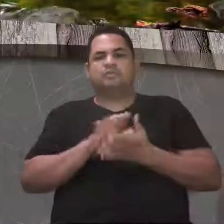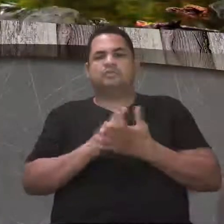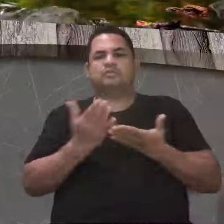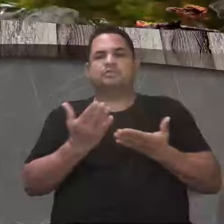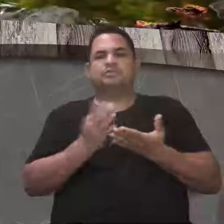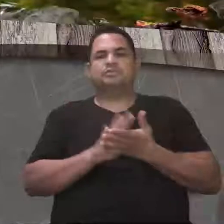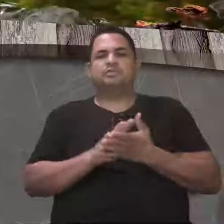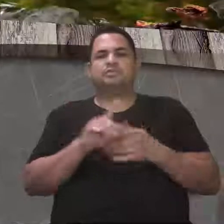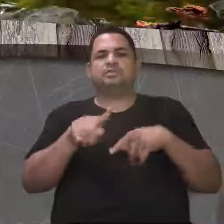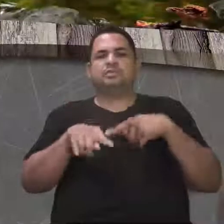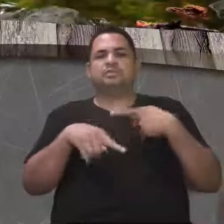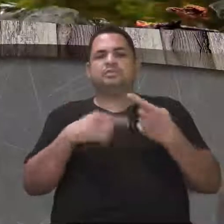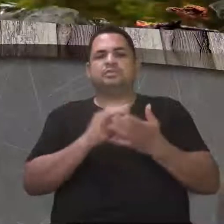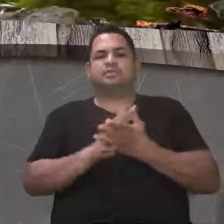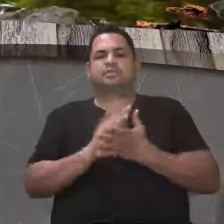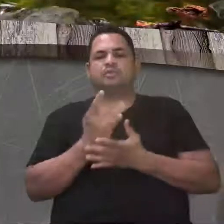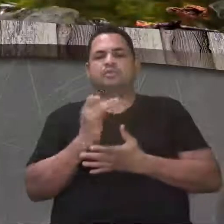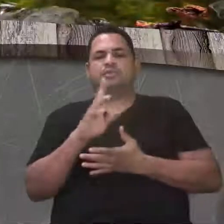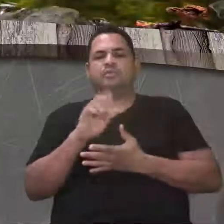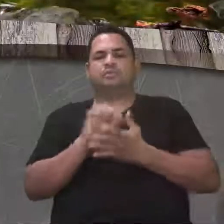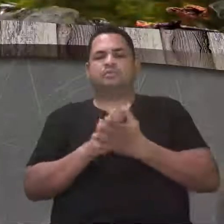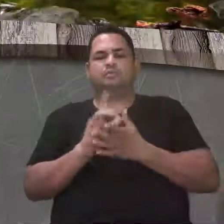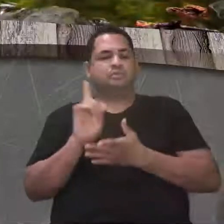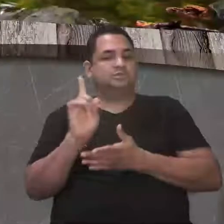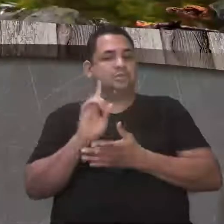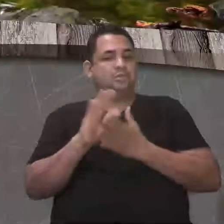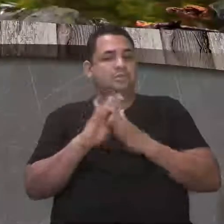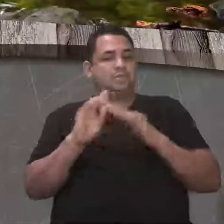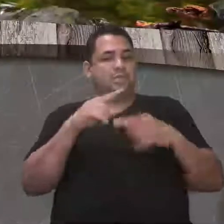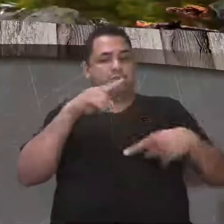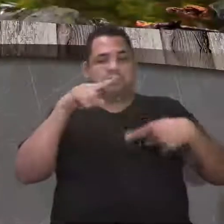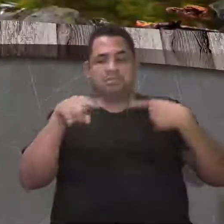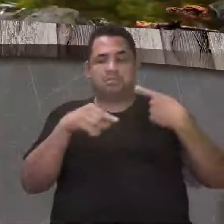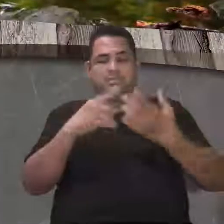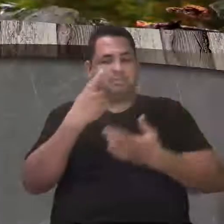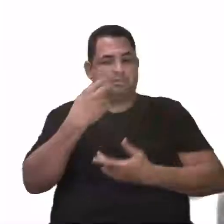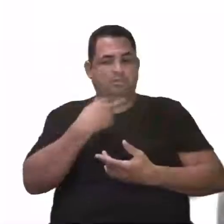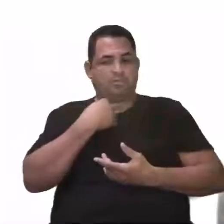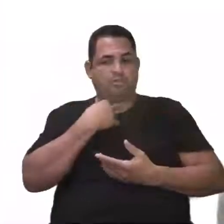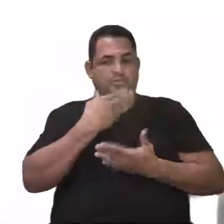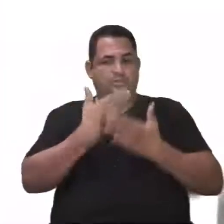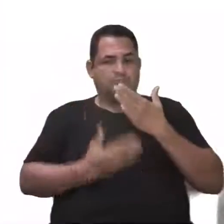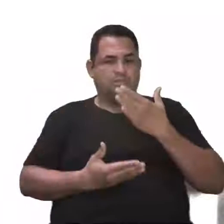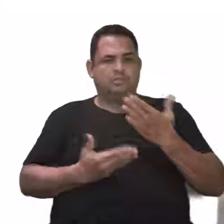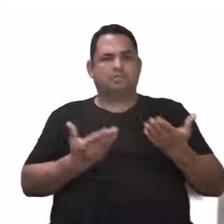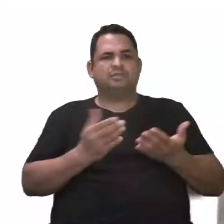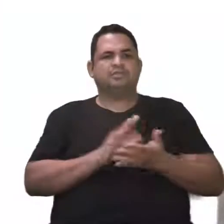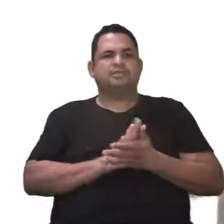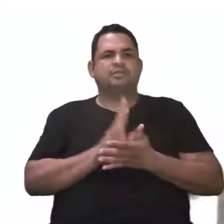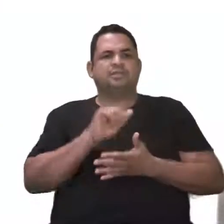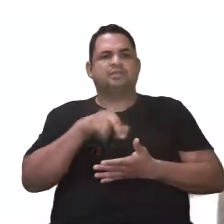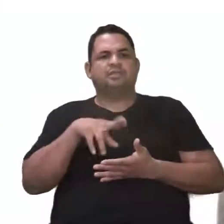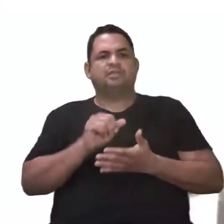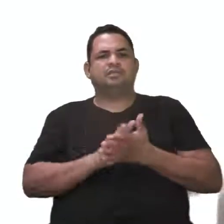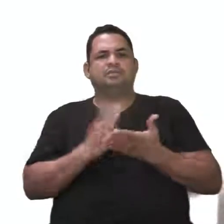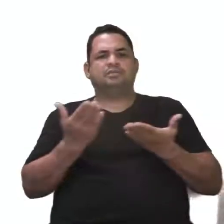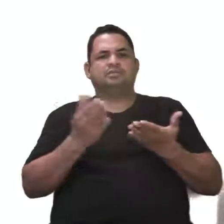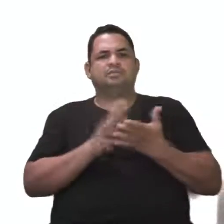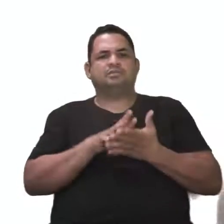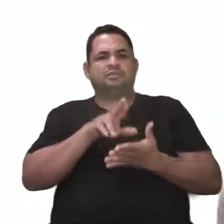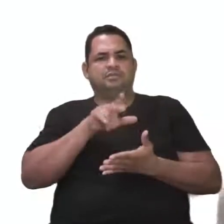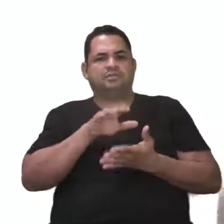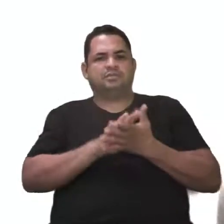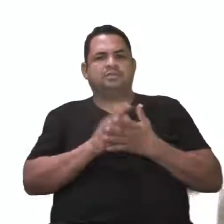gente conceitua a homologia. Não perca o foco. Vamos lá. Olha lá. Analogia